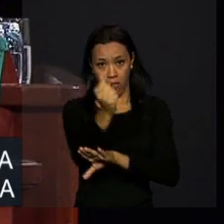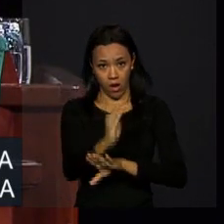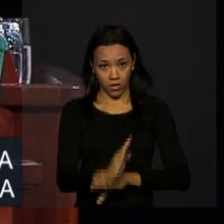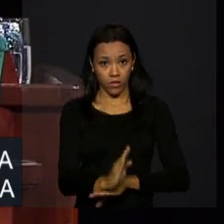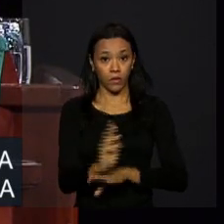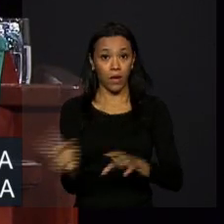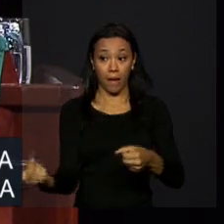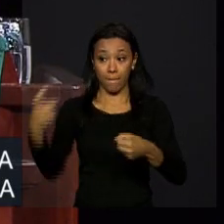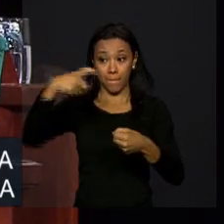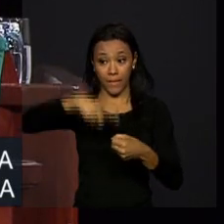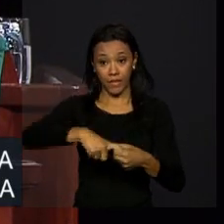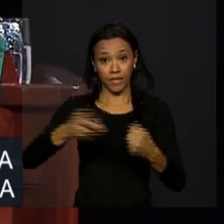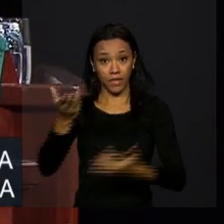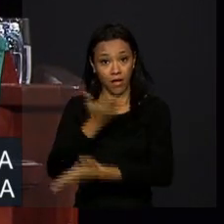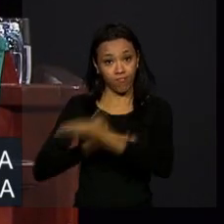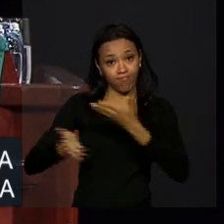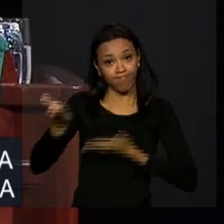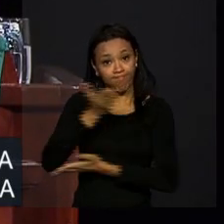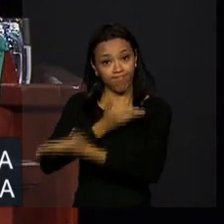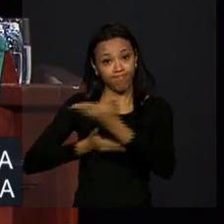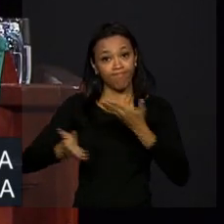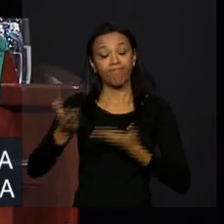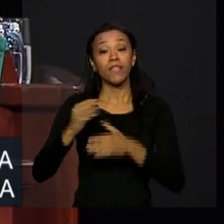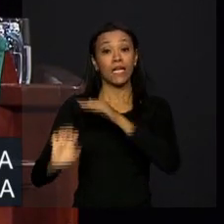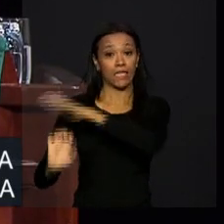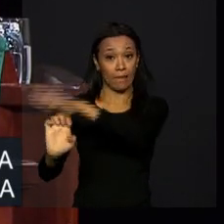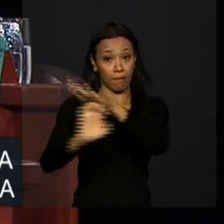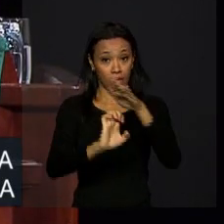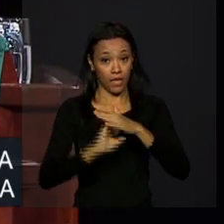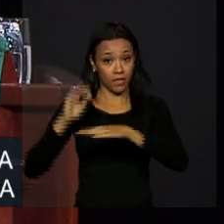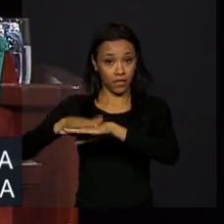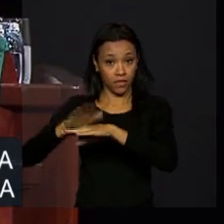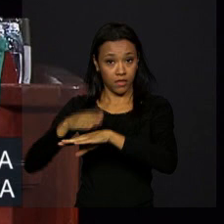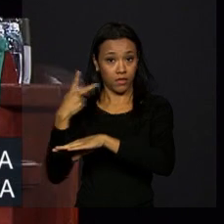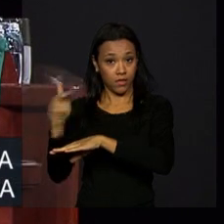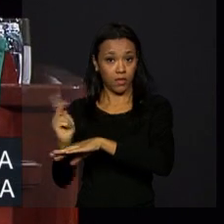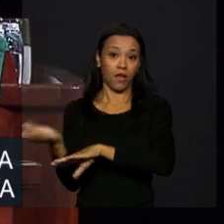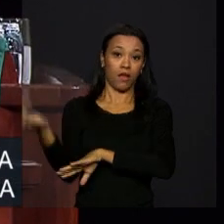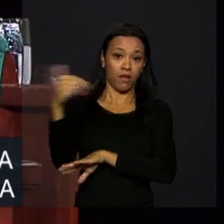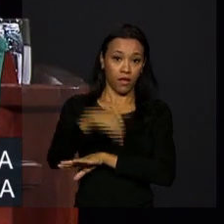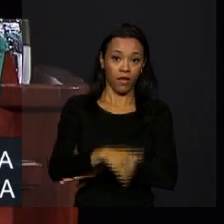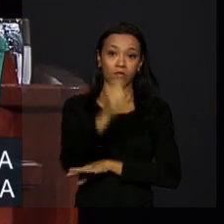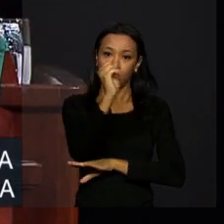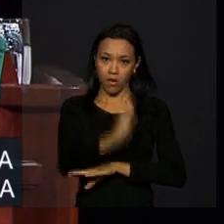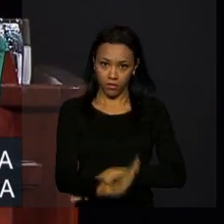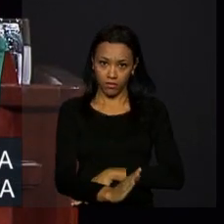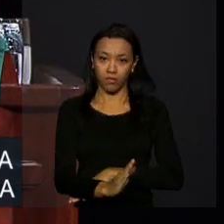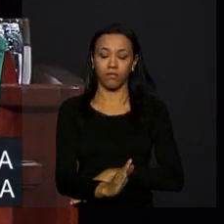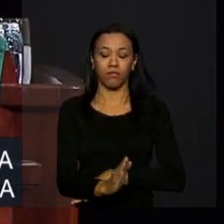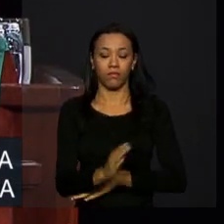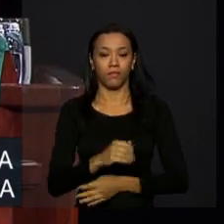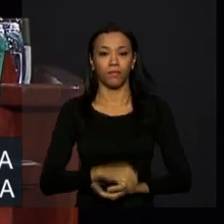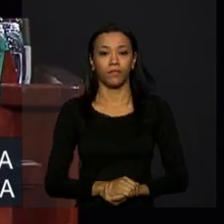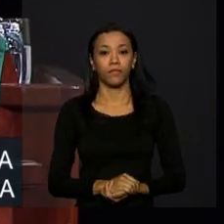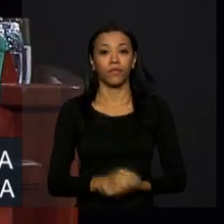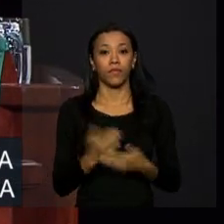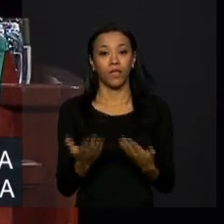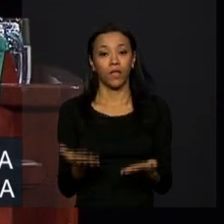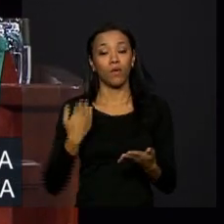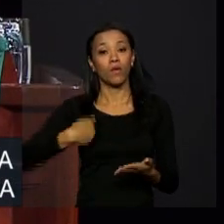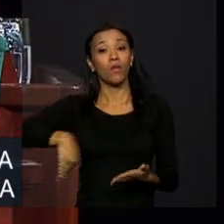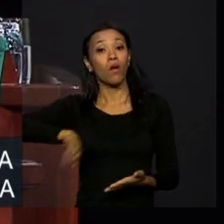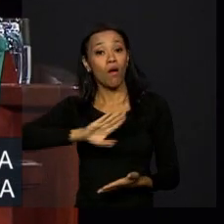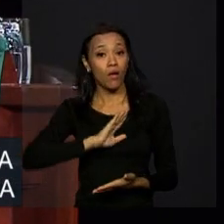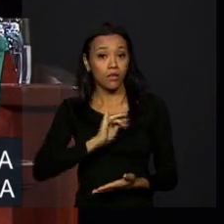parceria e da presença das empresas suecas no nosso território nós por